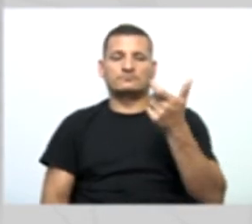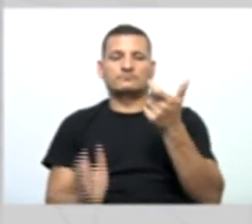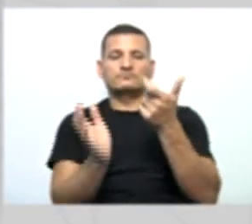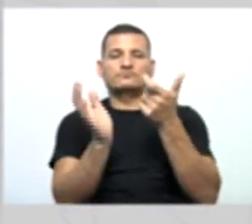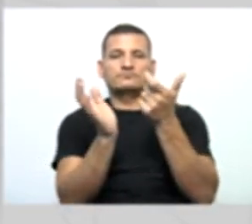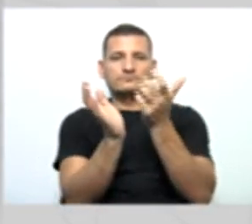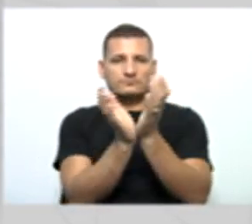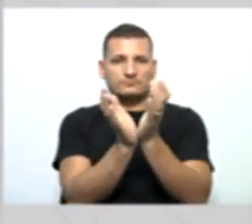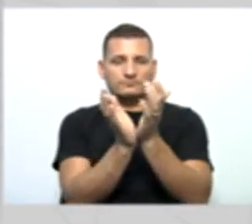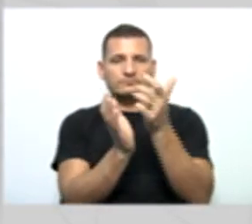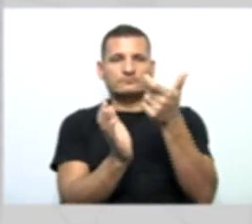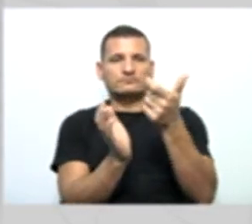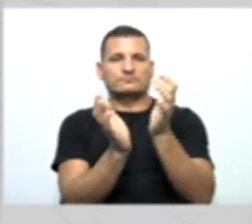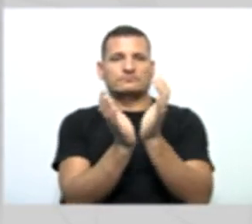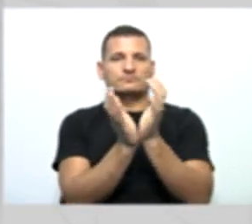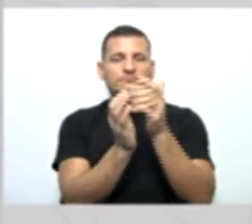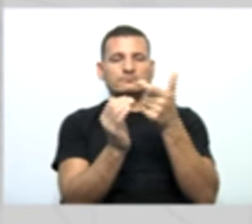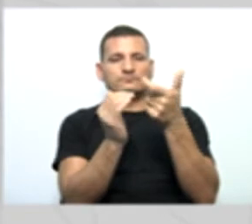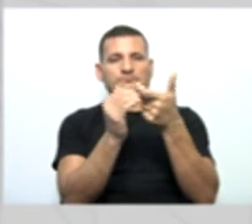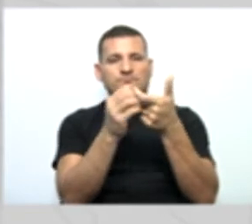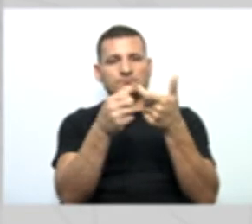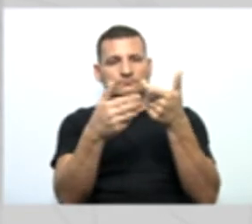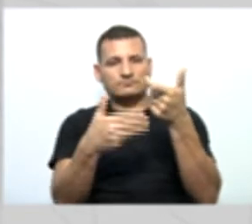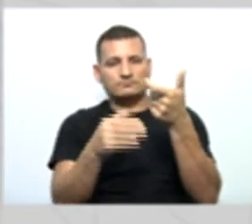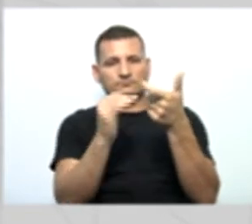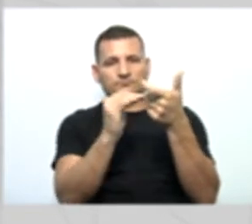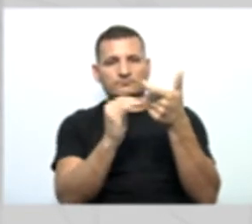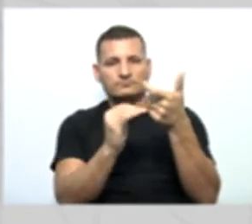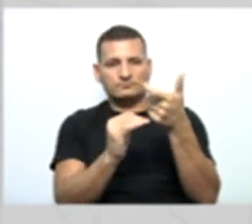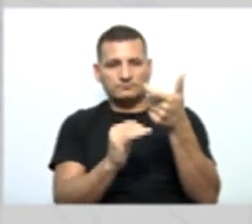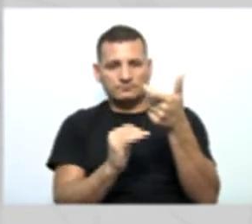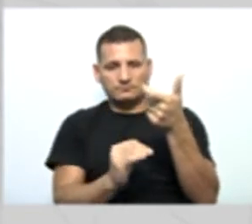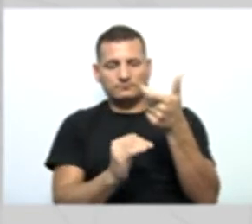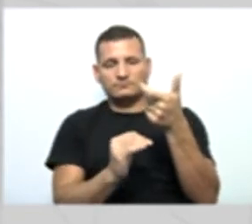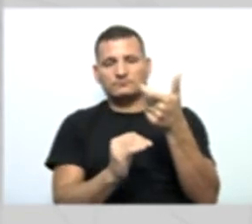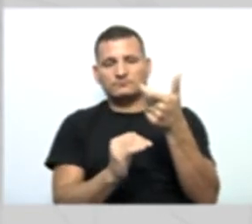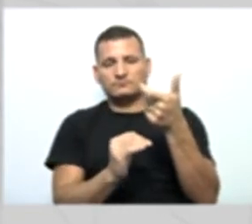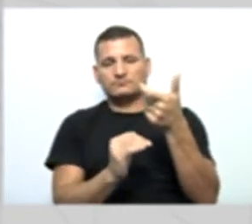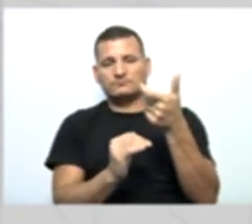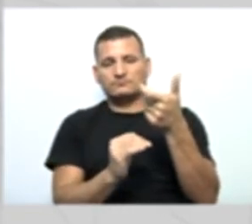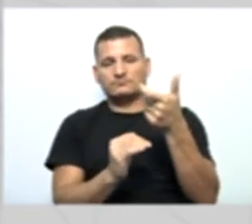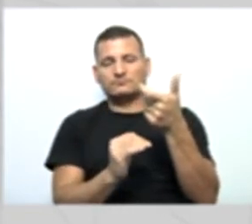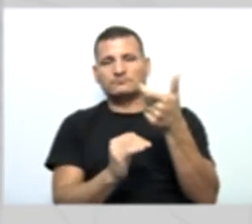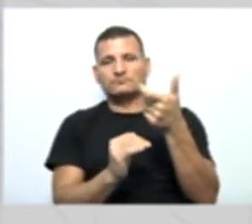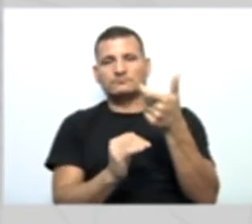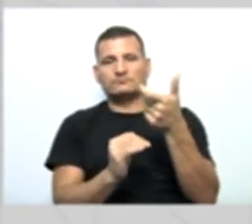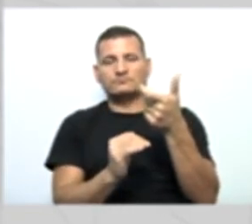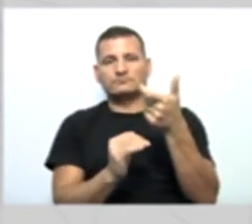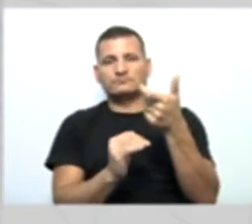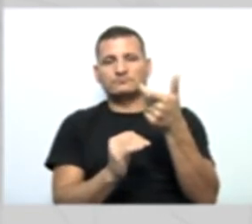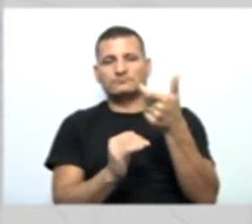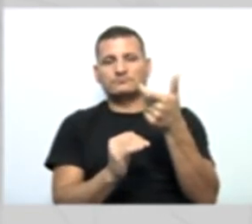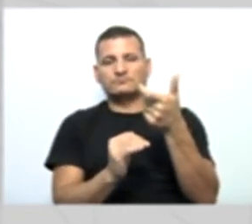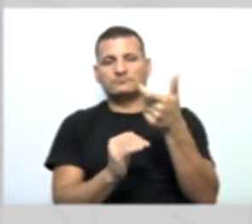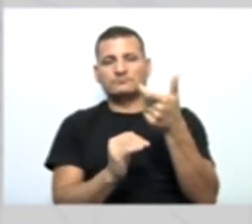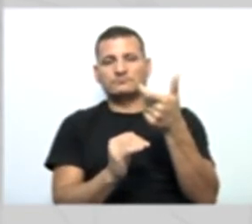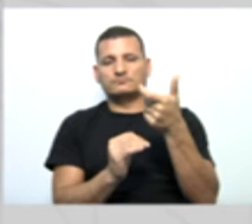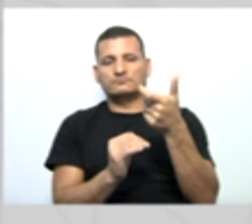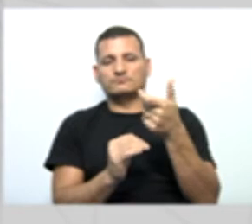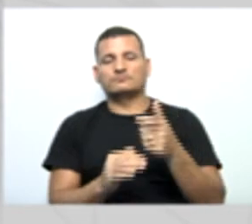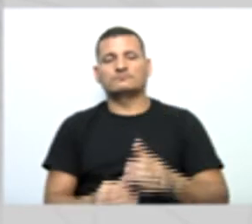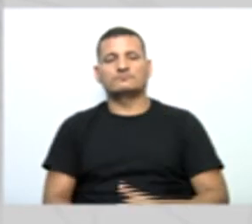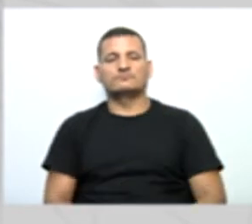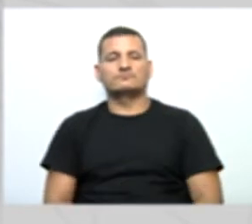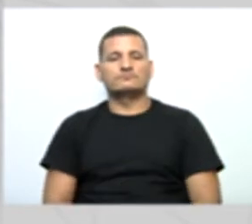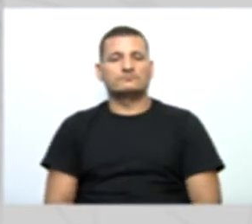atributos, as propriedades e os métodos de classe, os comportamentos, as ações que uma pessoa pode realizar. Se apresentar,